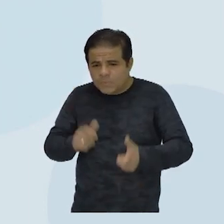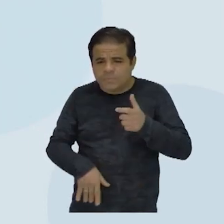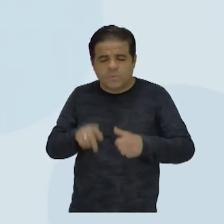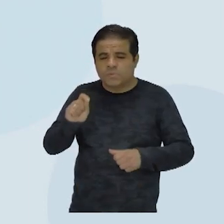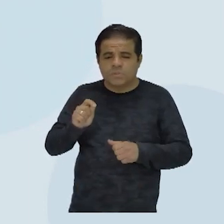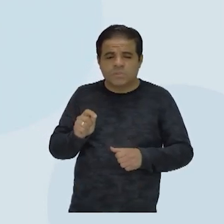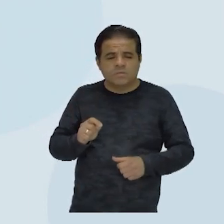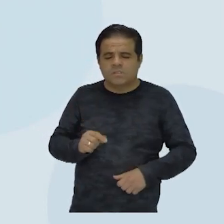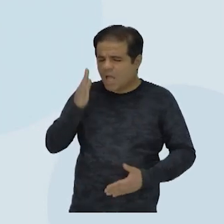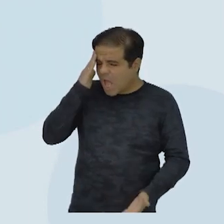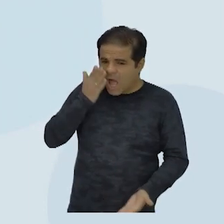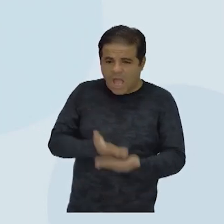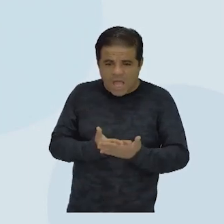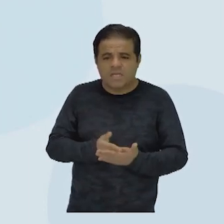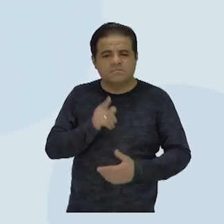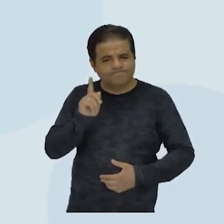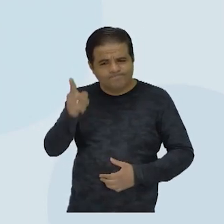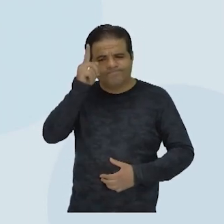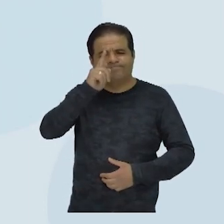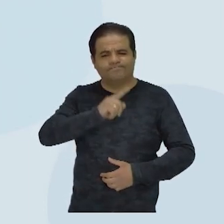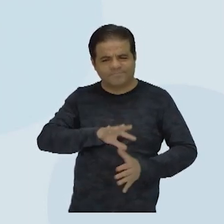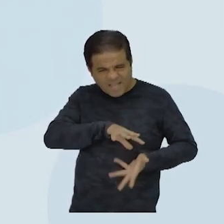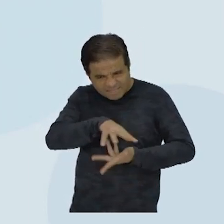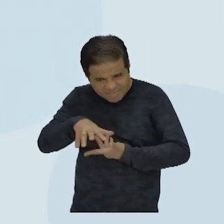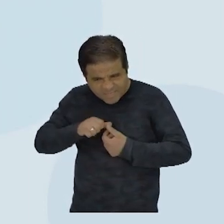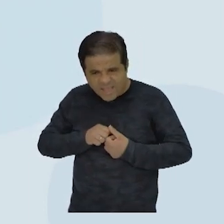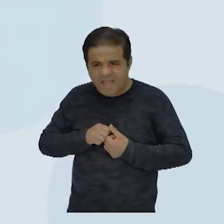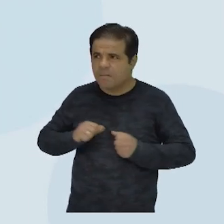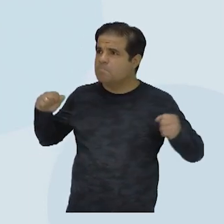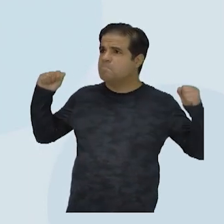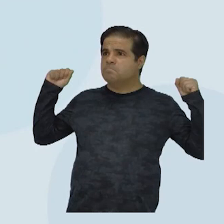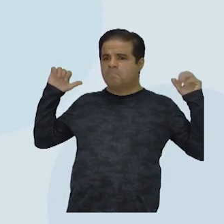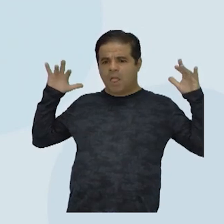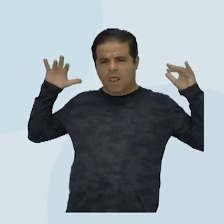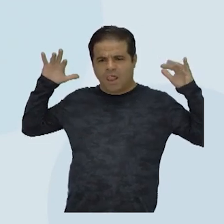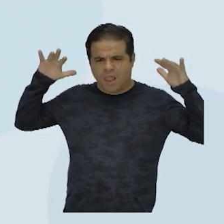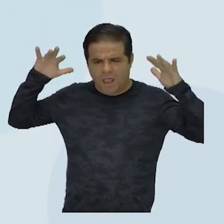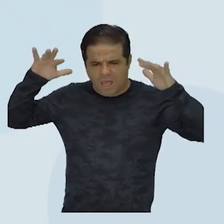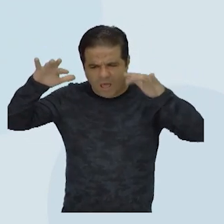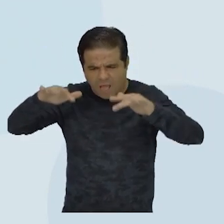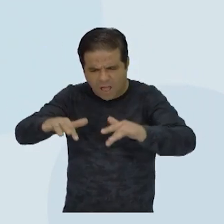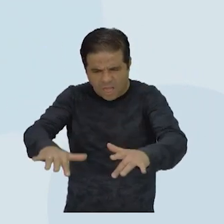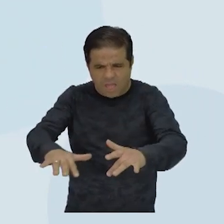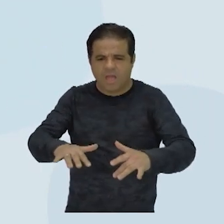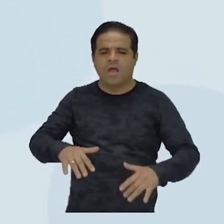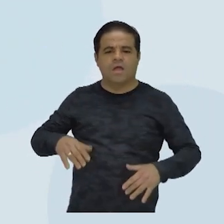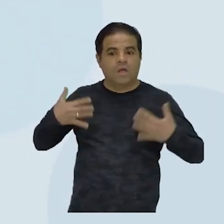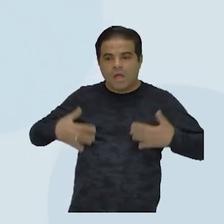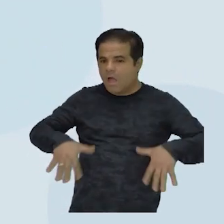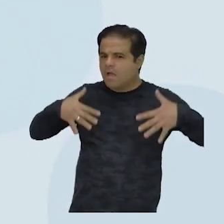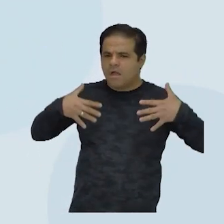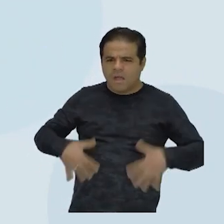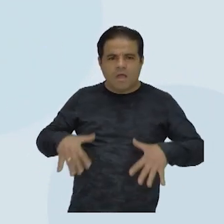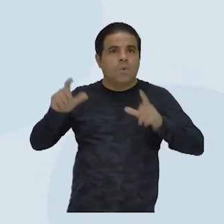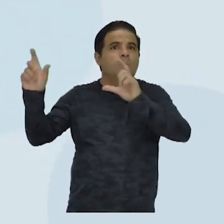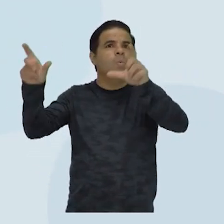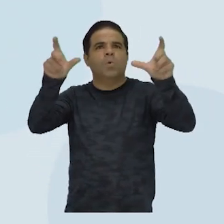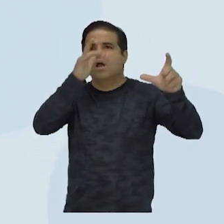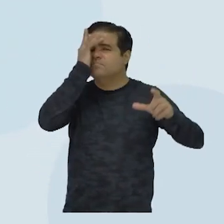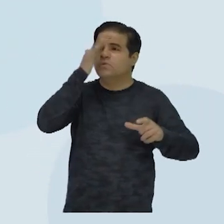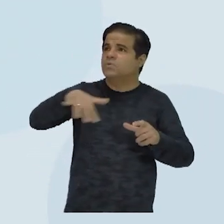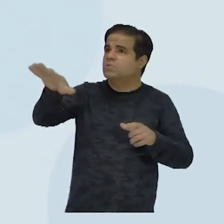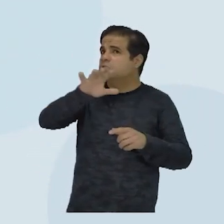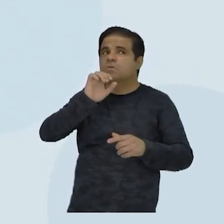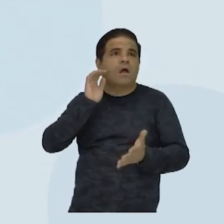tratava, acreditaram que realmente a Terra estava sendo invadida. Isso provocou pânico em algumas regiões, com